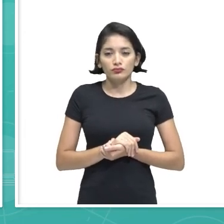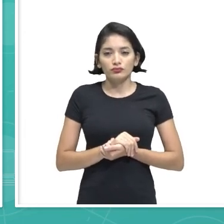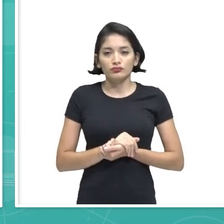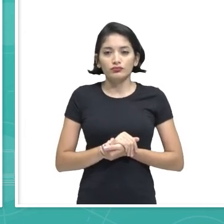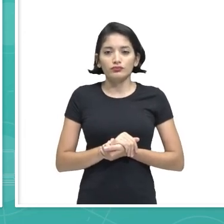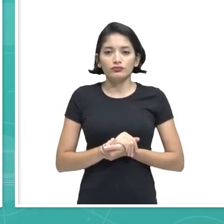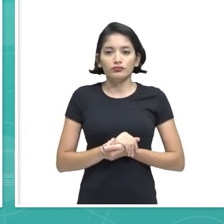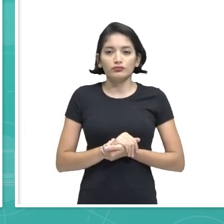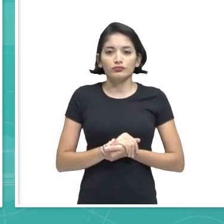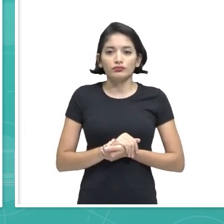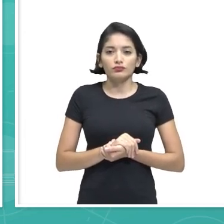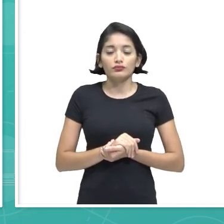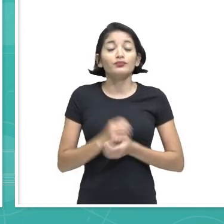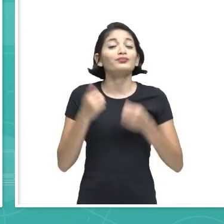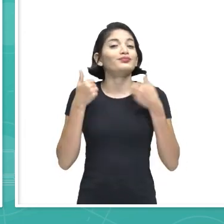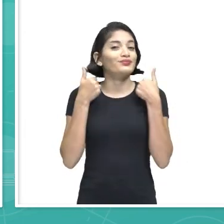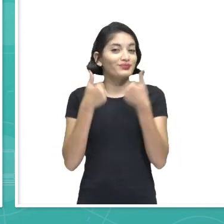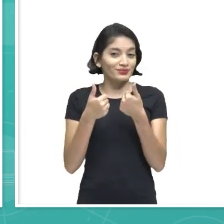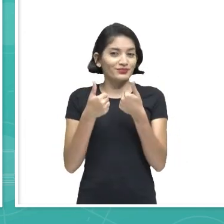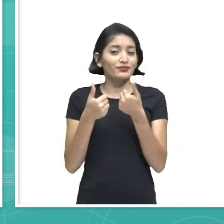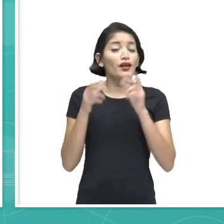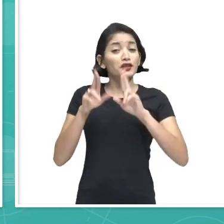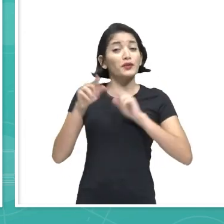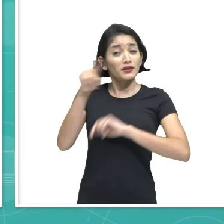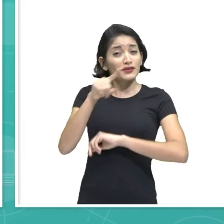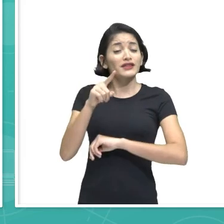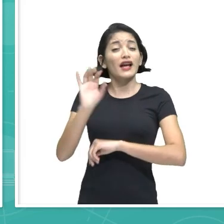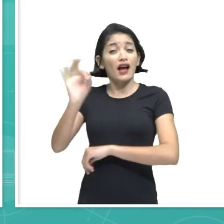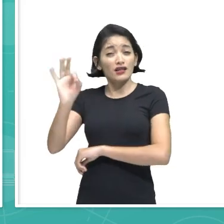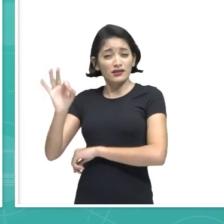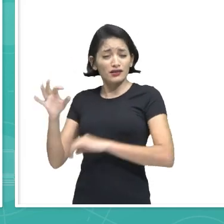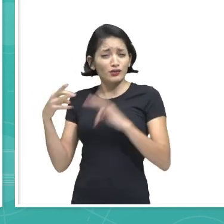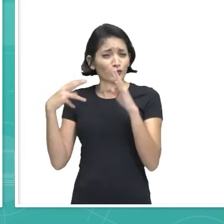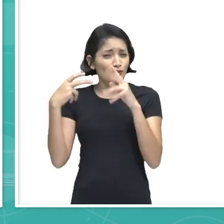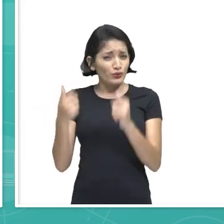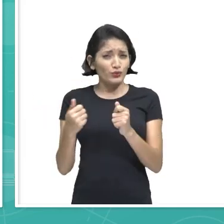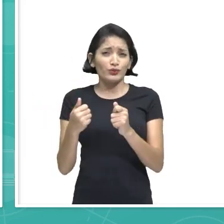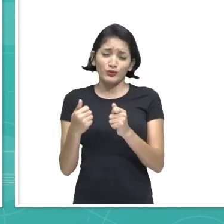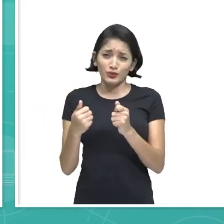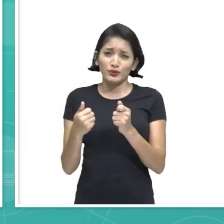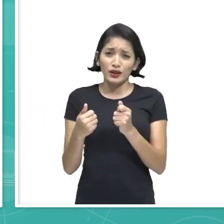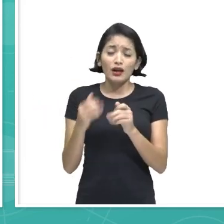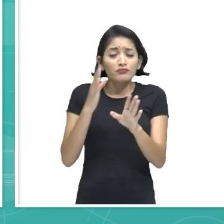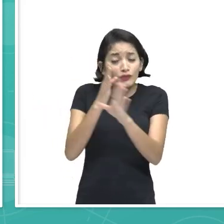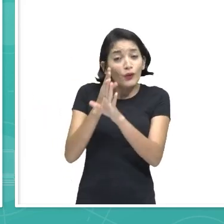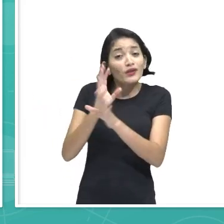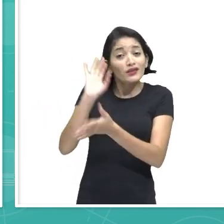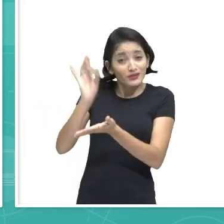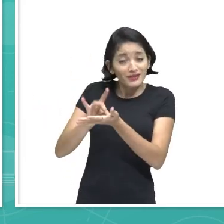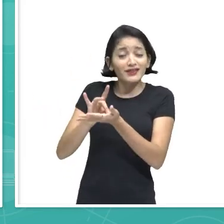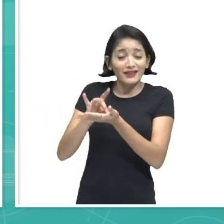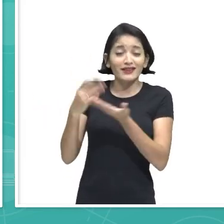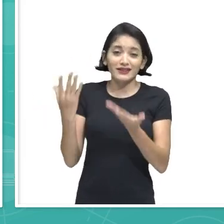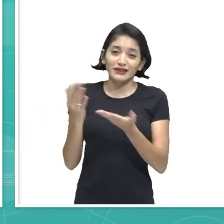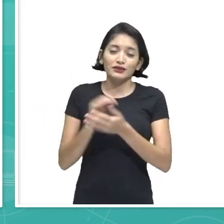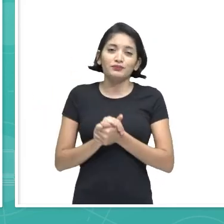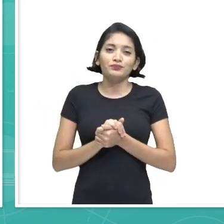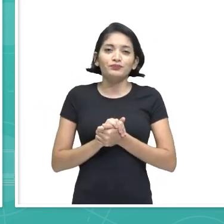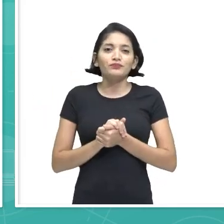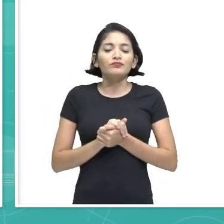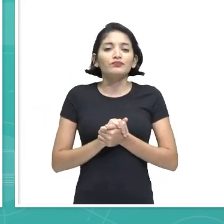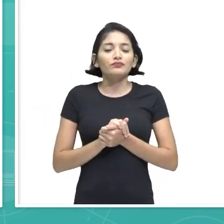e pilates. Muito bem. Espero que vocês tenham acertado todas, tenham encontrado, na verdade, né? Bom,